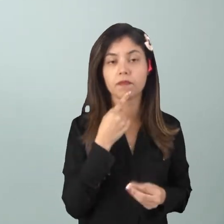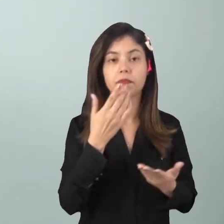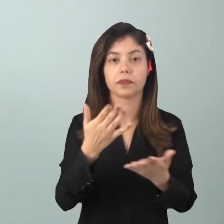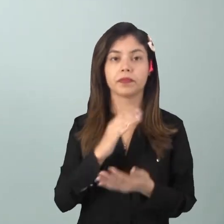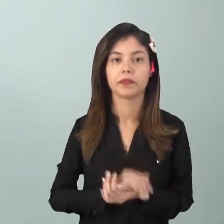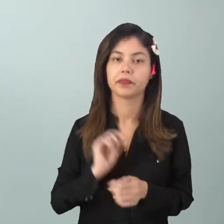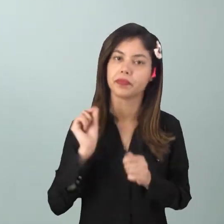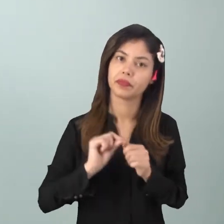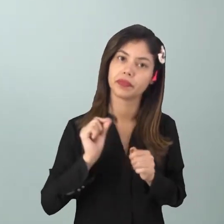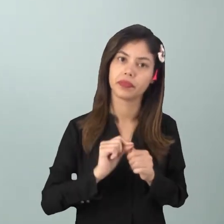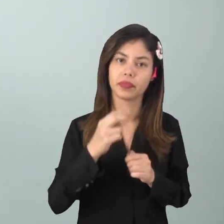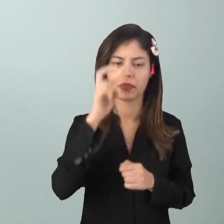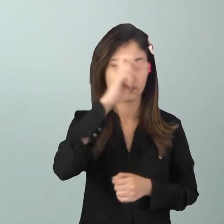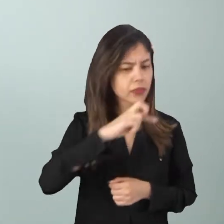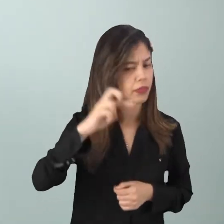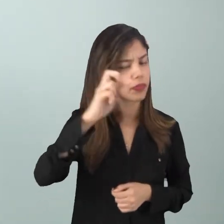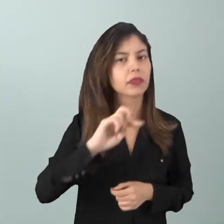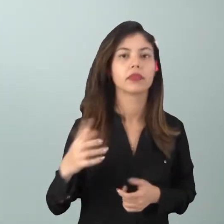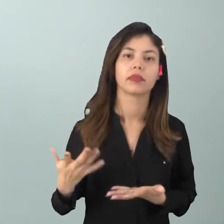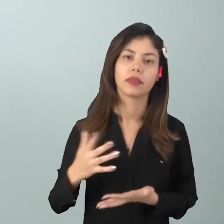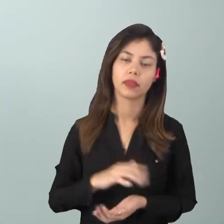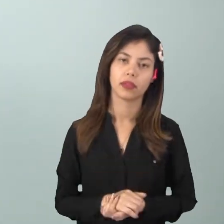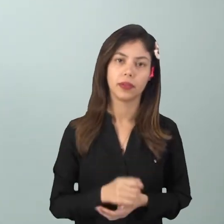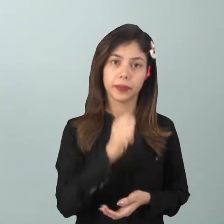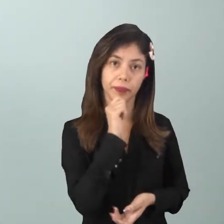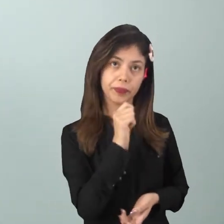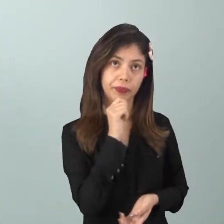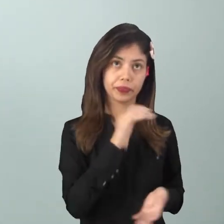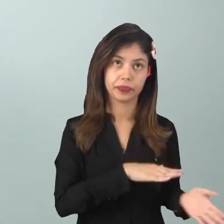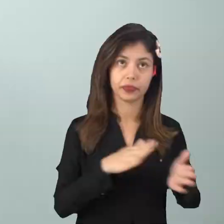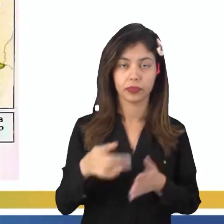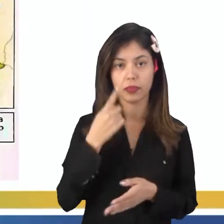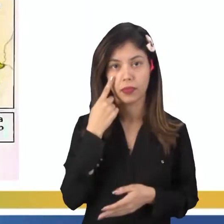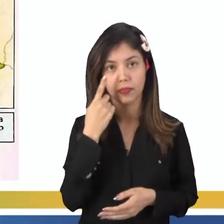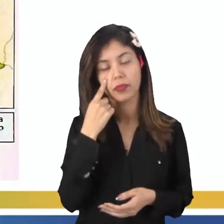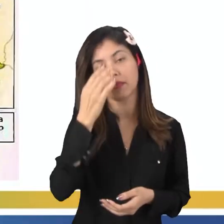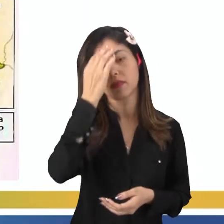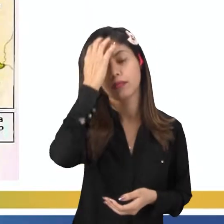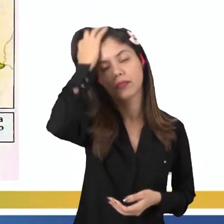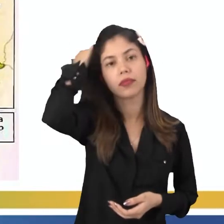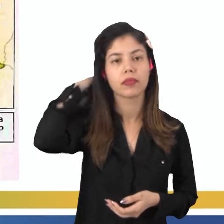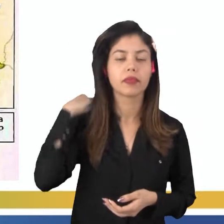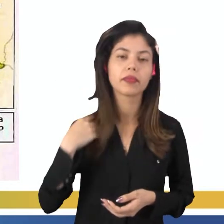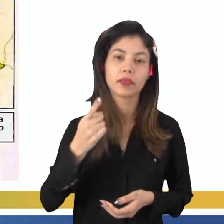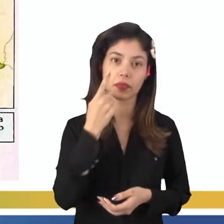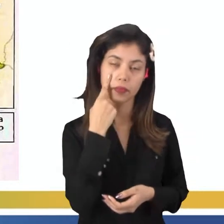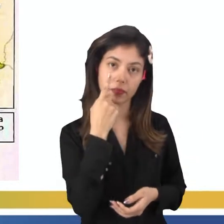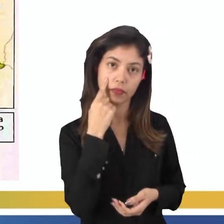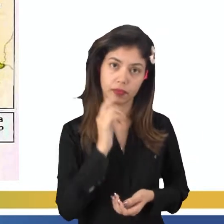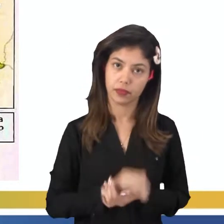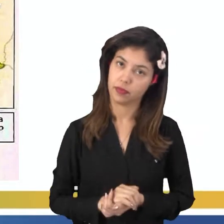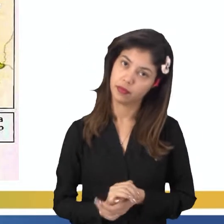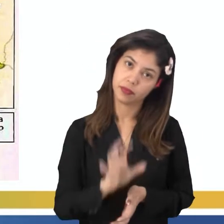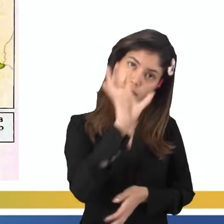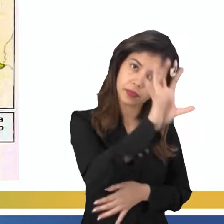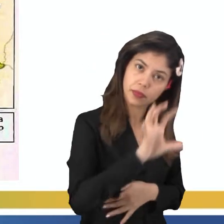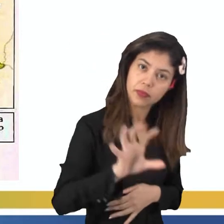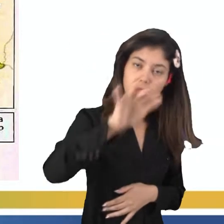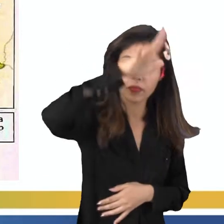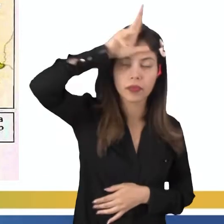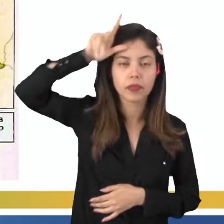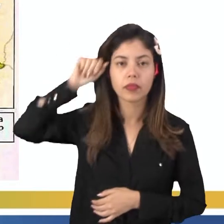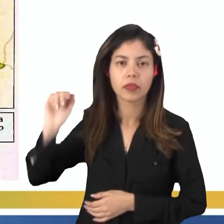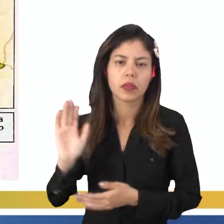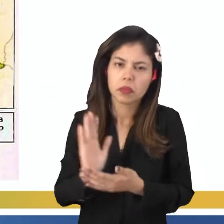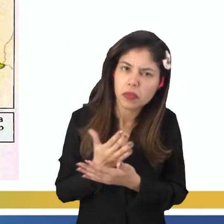para a gente fazer uma análise disso, ainda que parcial. Olha só, veja que a região